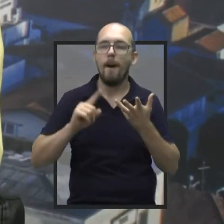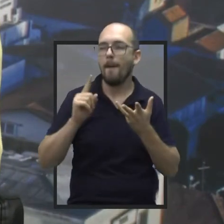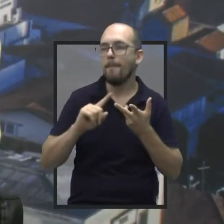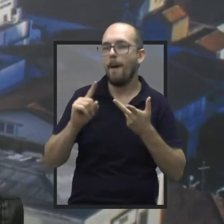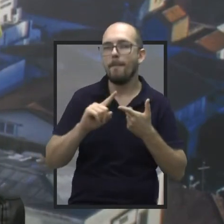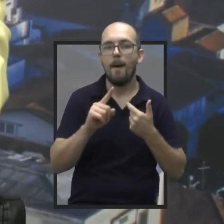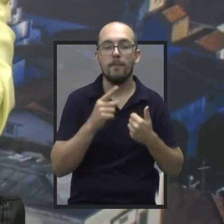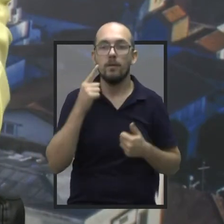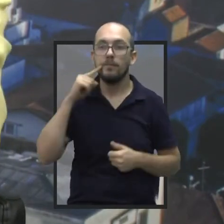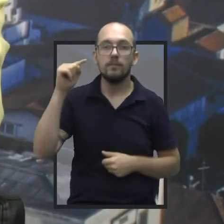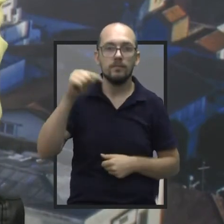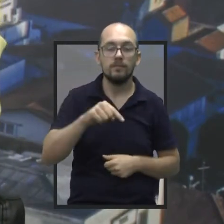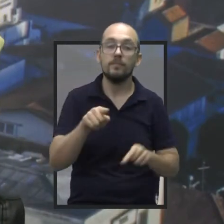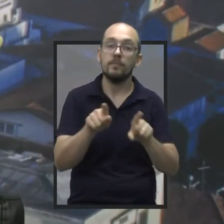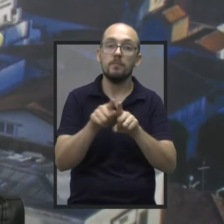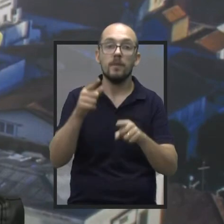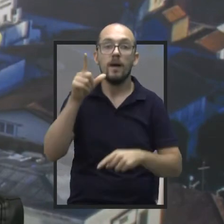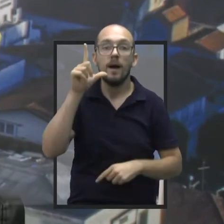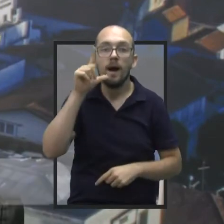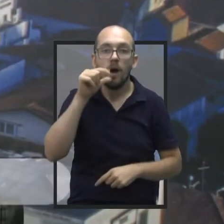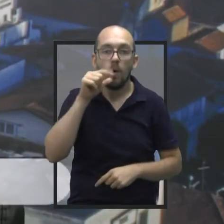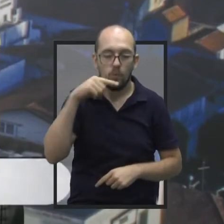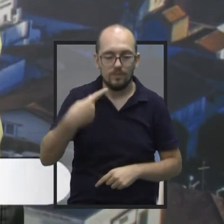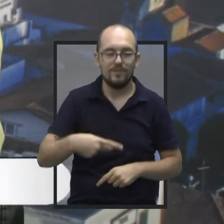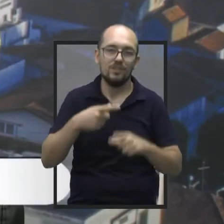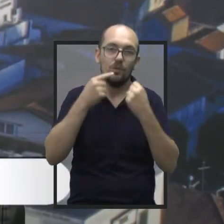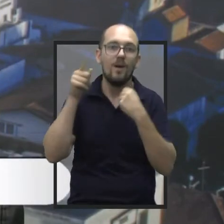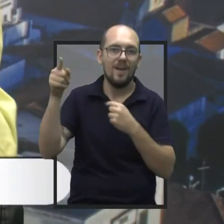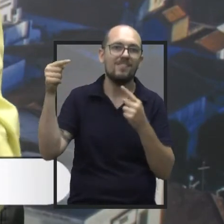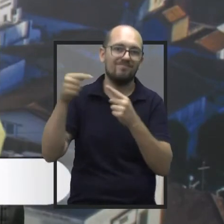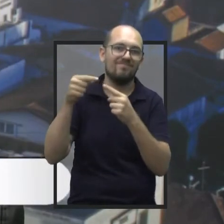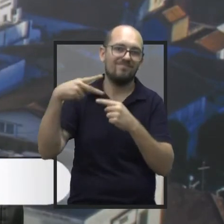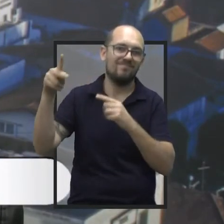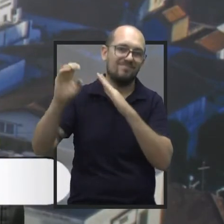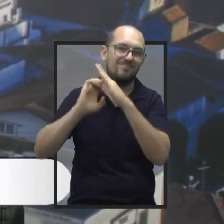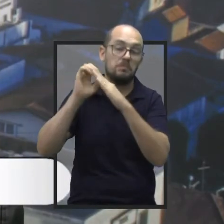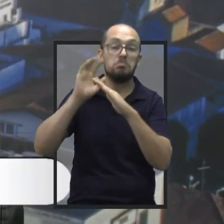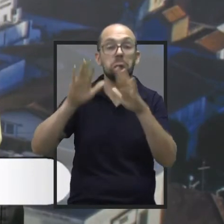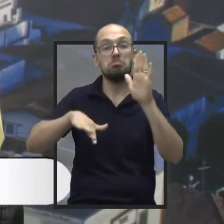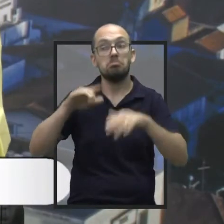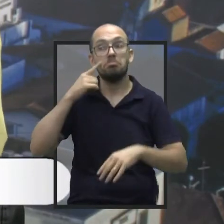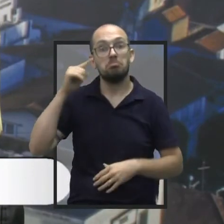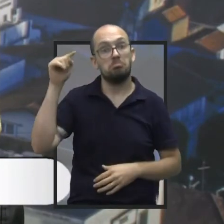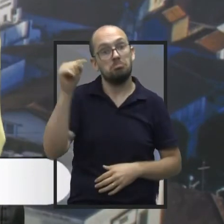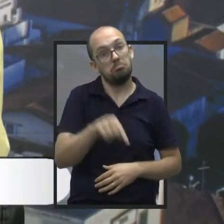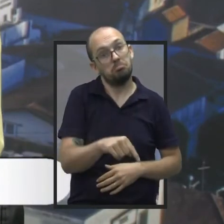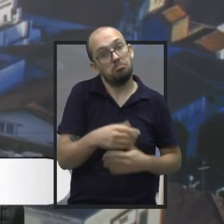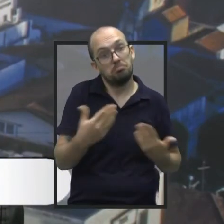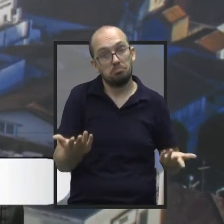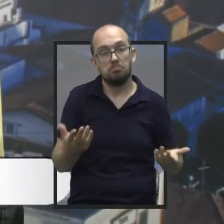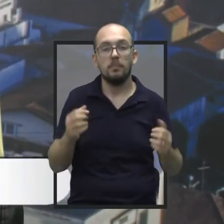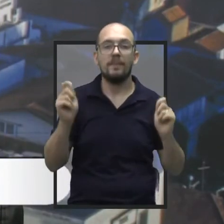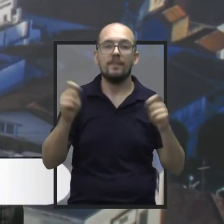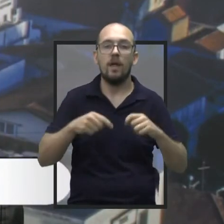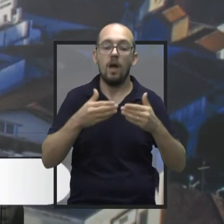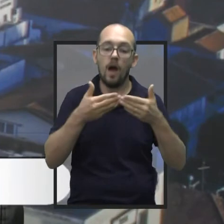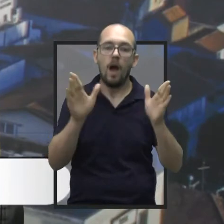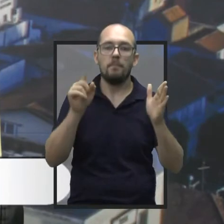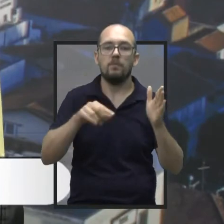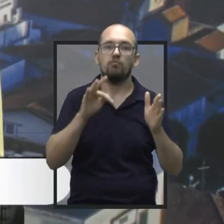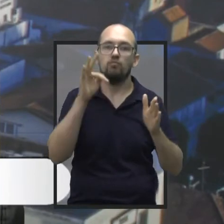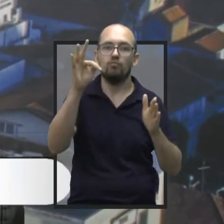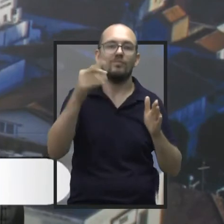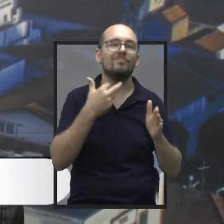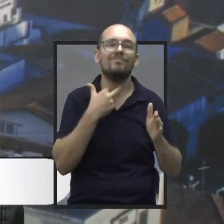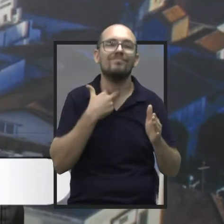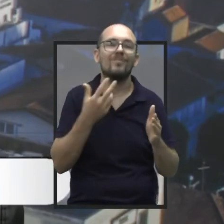nossos predicados, inclusive a água, que é a matéria-prima deles. Quem sabe eles possam vir aqui e quem sabe Jaú possa um dia. Eu